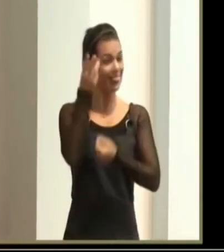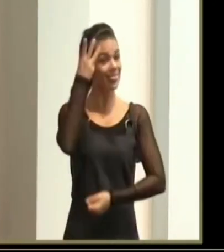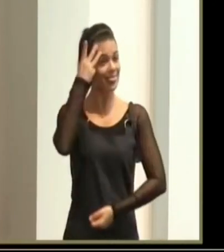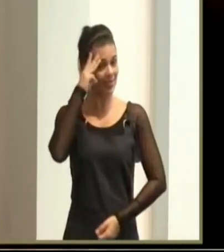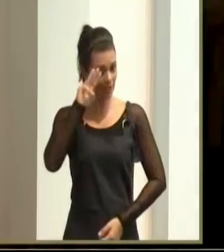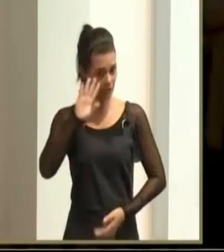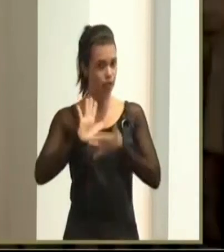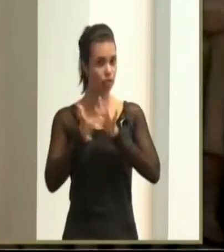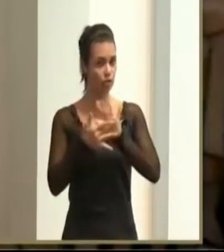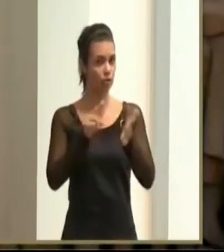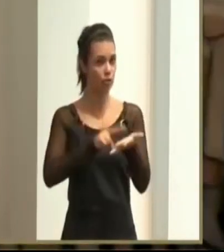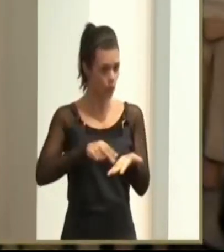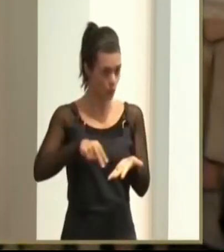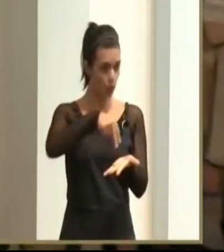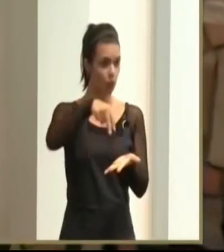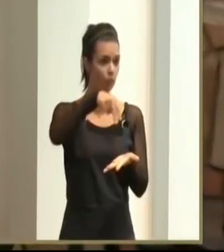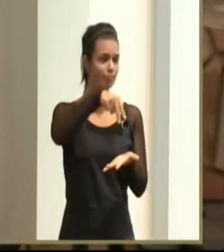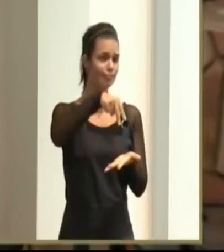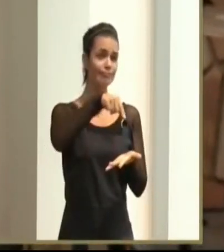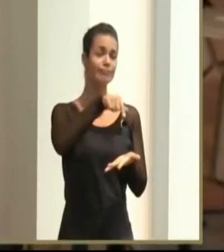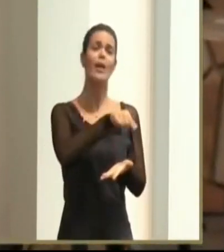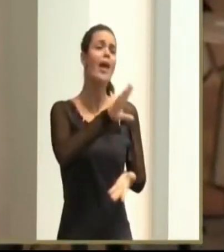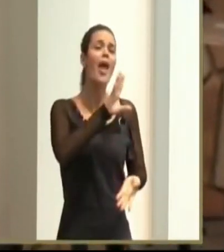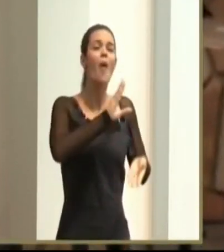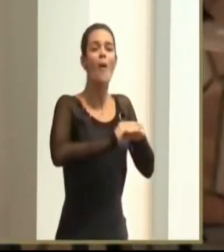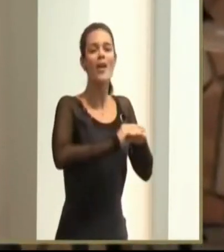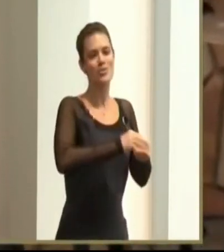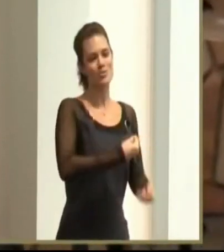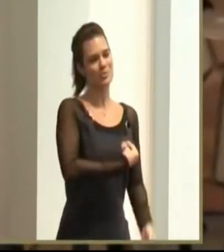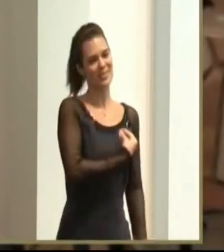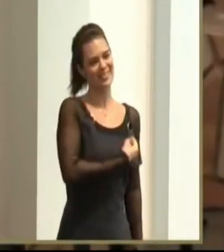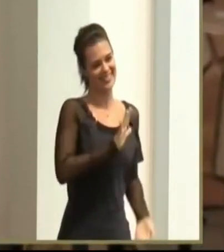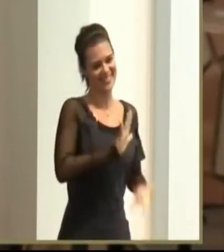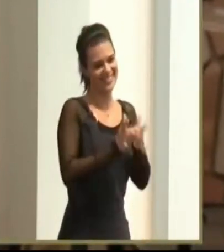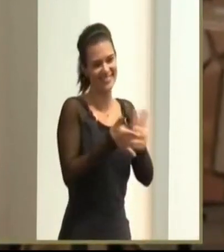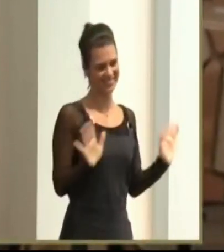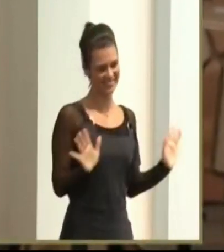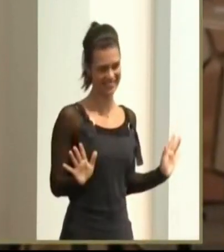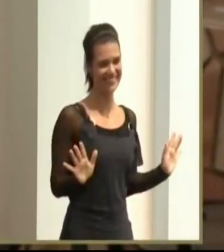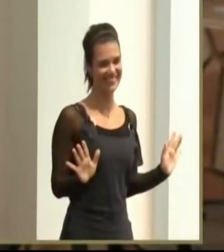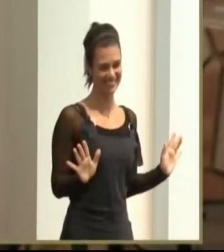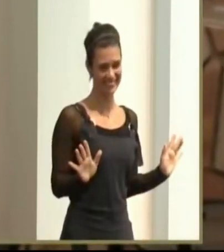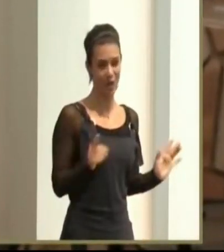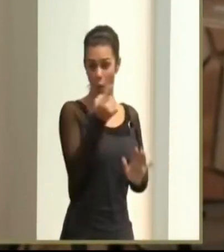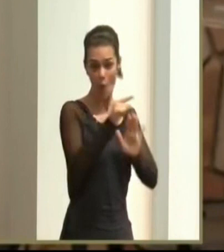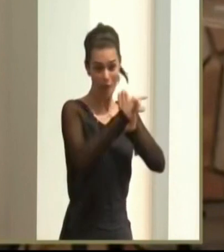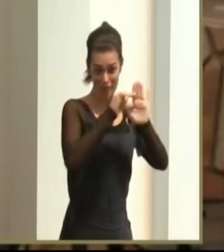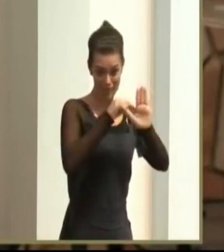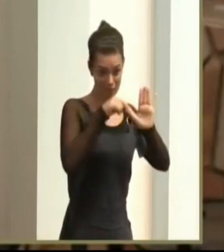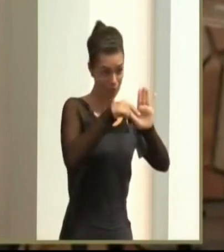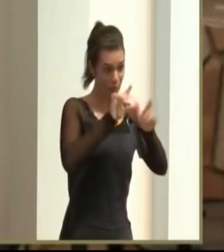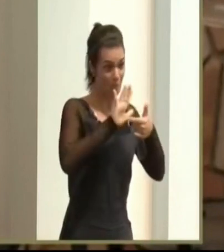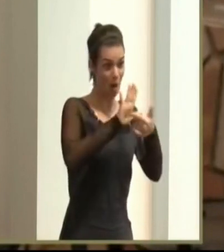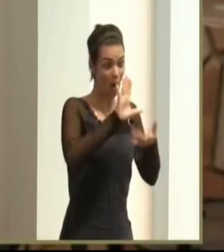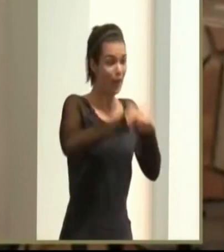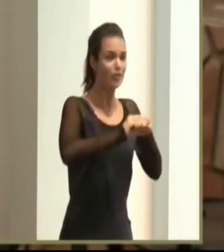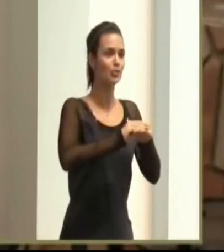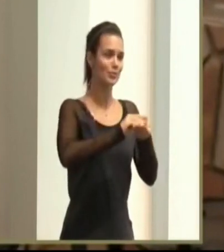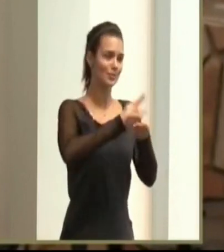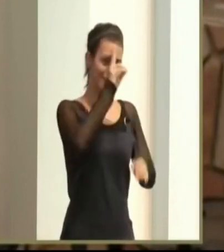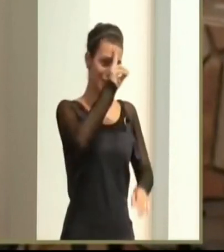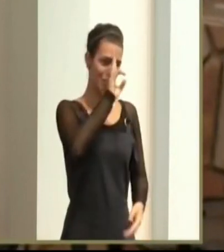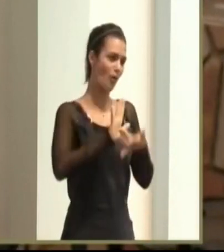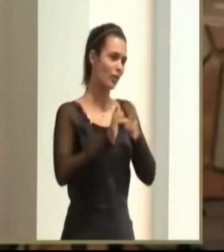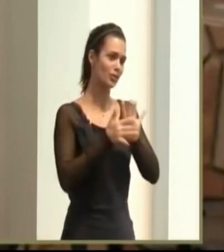resumo da vida de Cristo aqui entre nós. Em apenas um verso, o autor do texto,